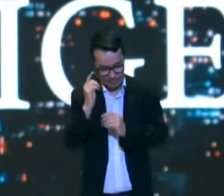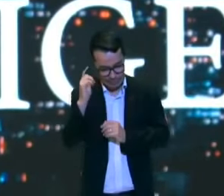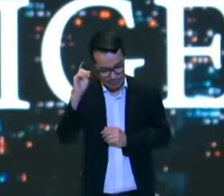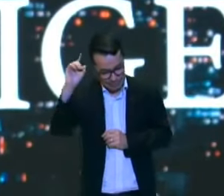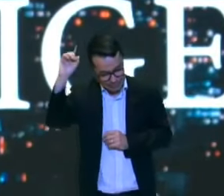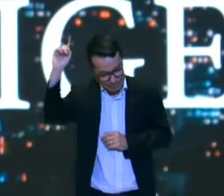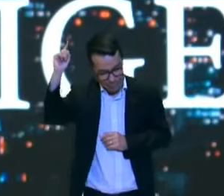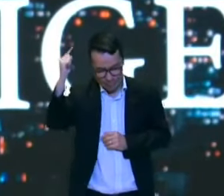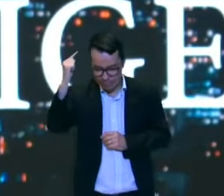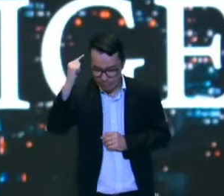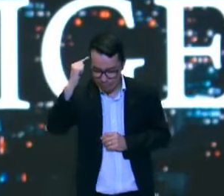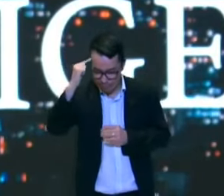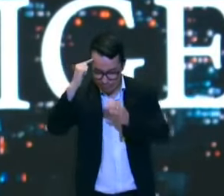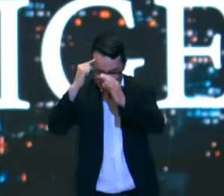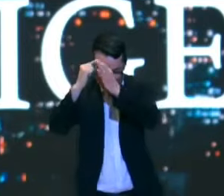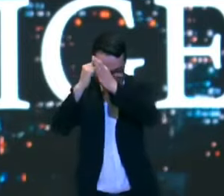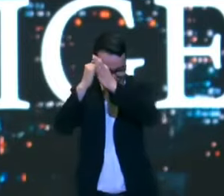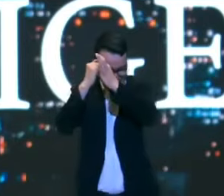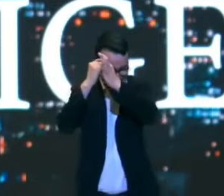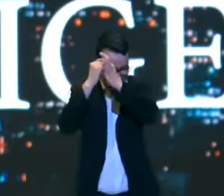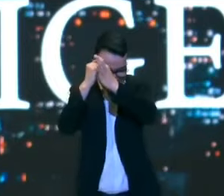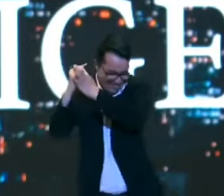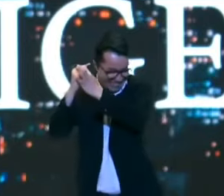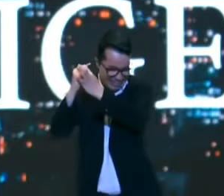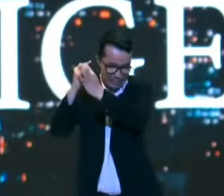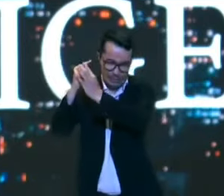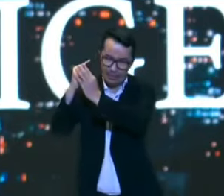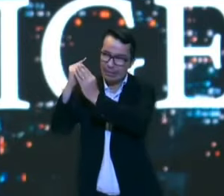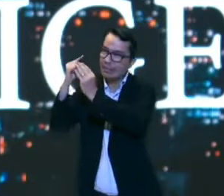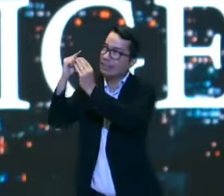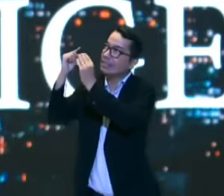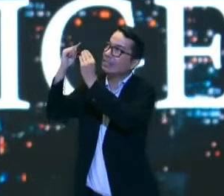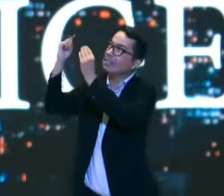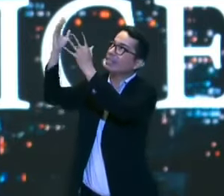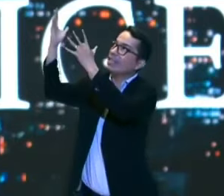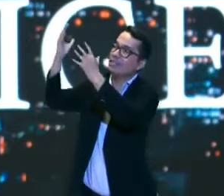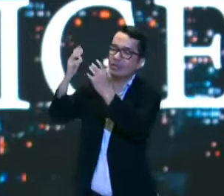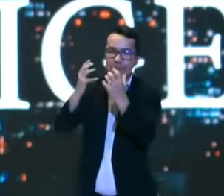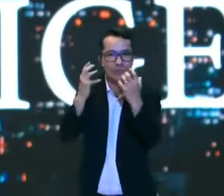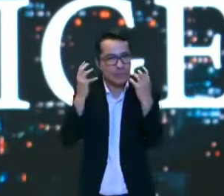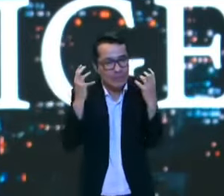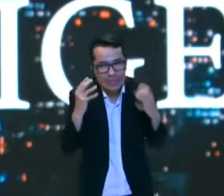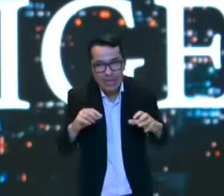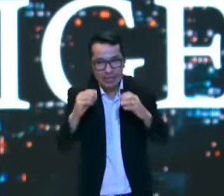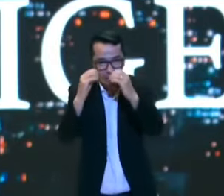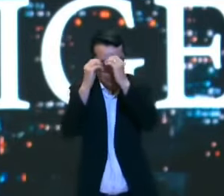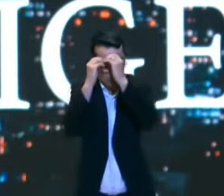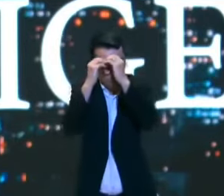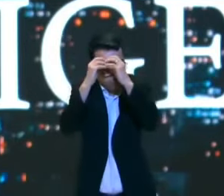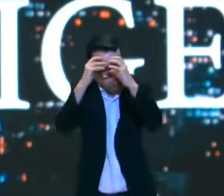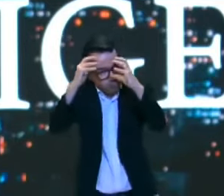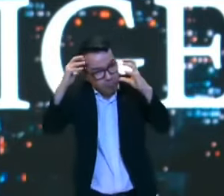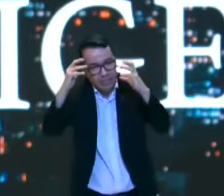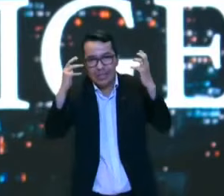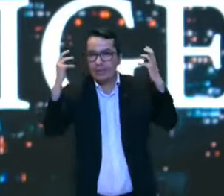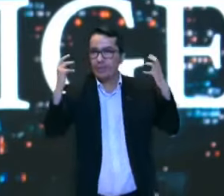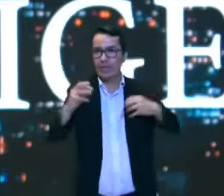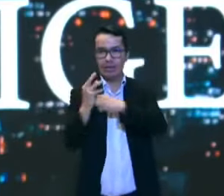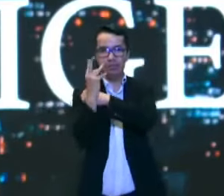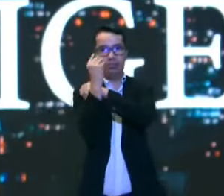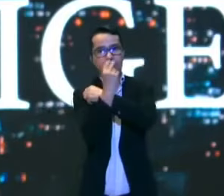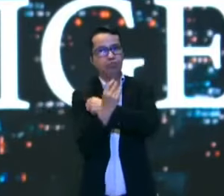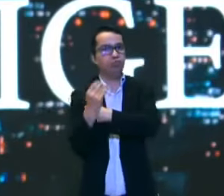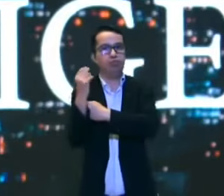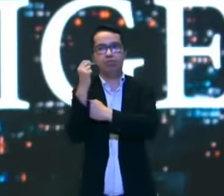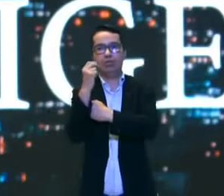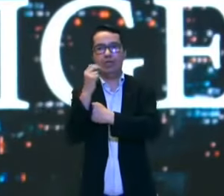nas tuas mãos. Eu não quero alimentar no meu coração essa ideia. Leva embora agora, em